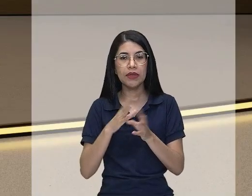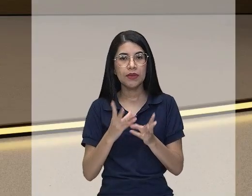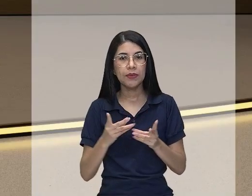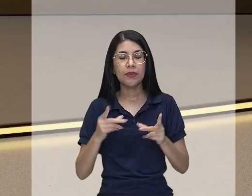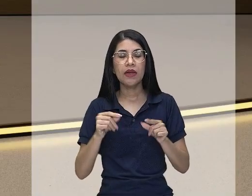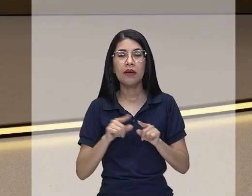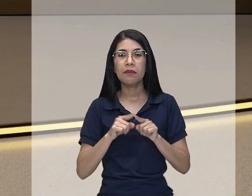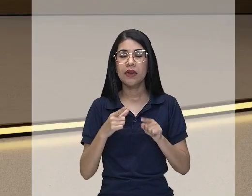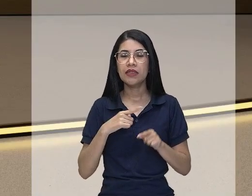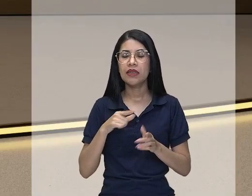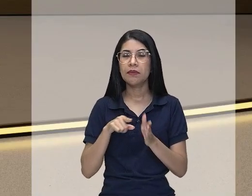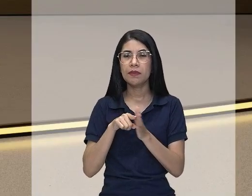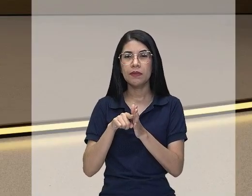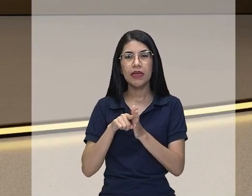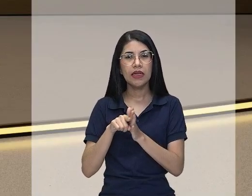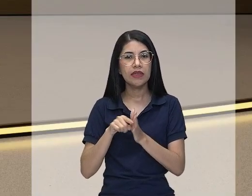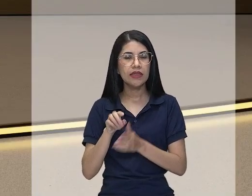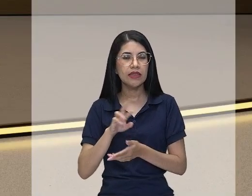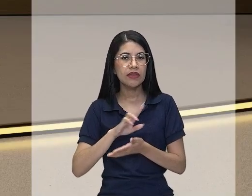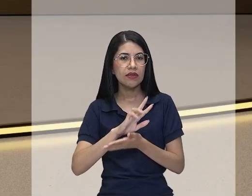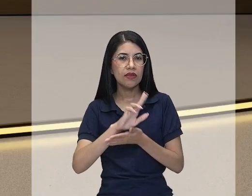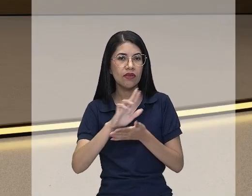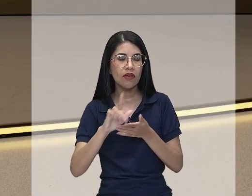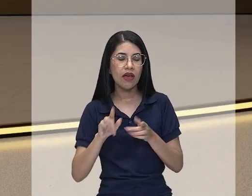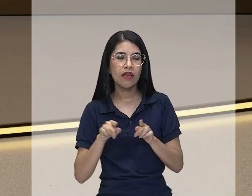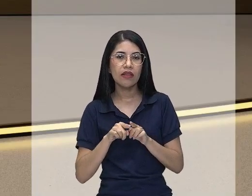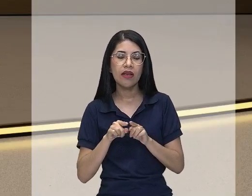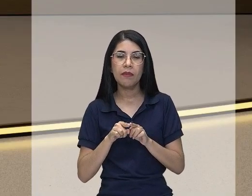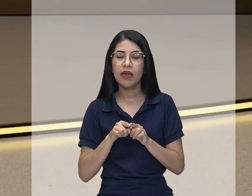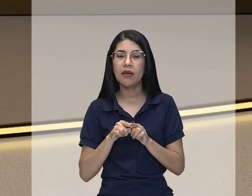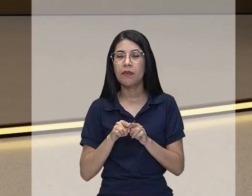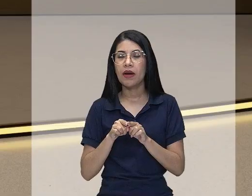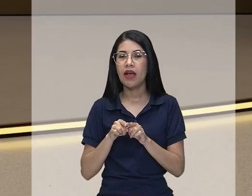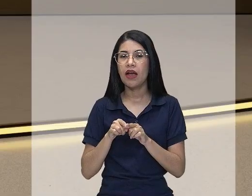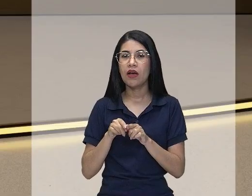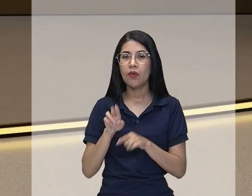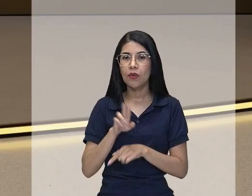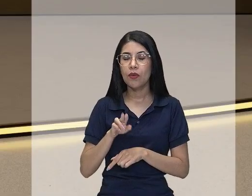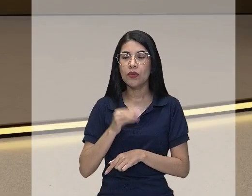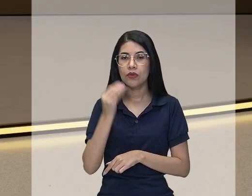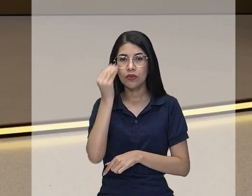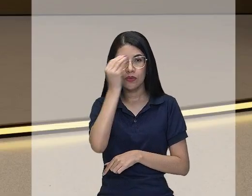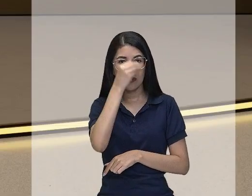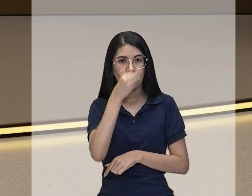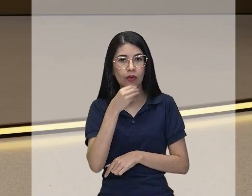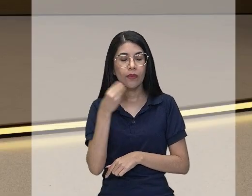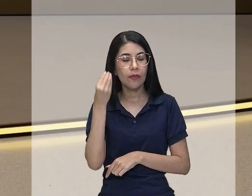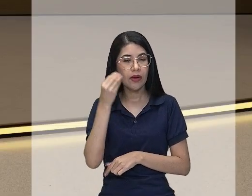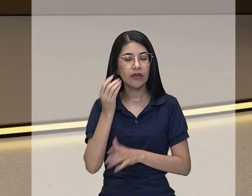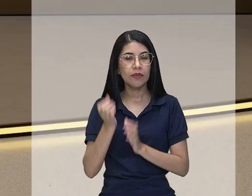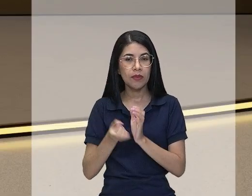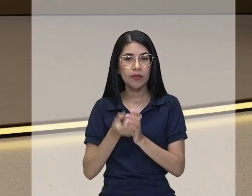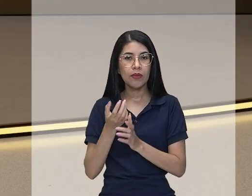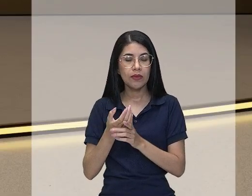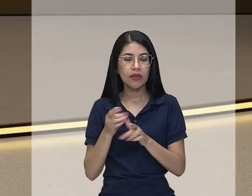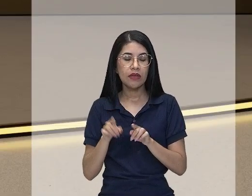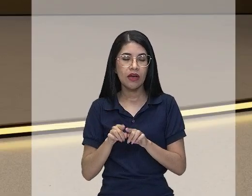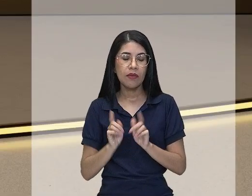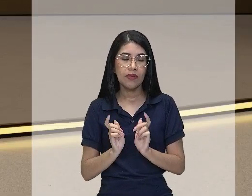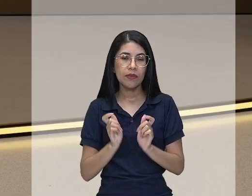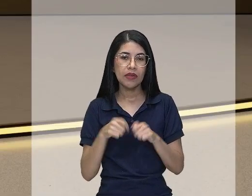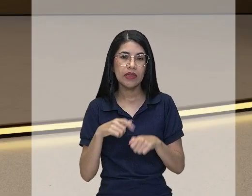existem estudos aí voltados também para os cosméticos, né? A utilização de plantas também na produção de cosméticos. Então, existe